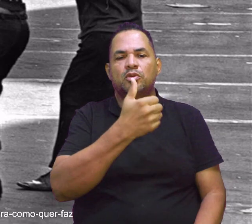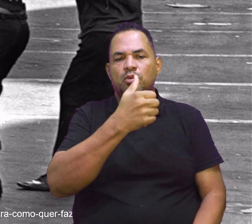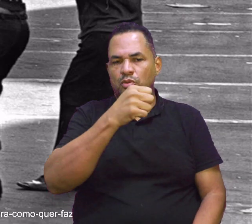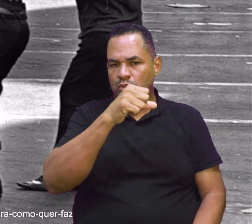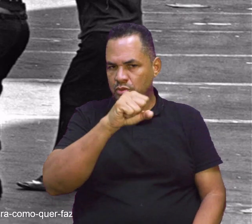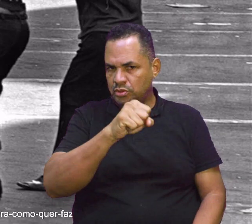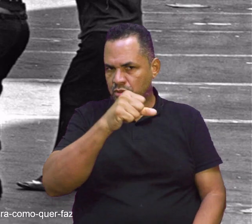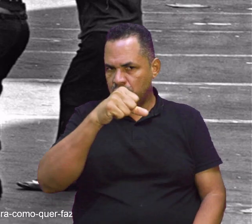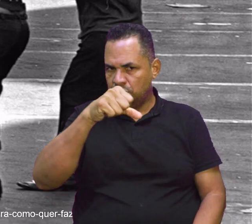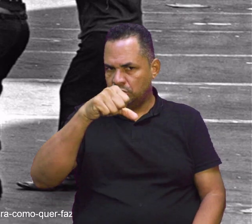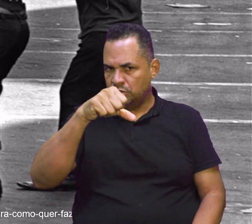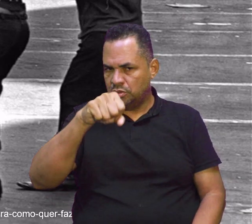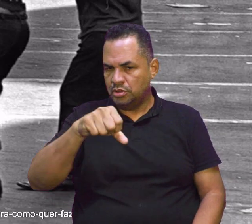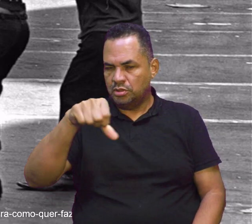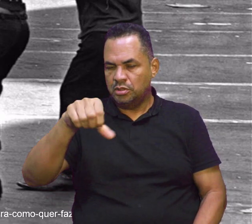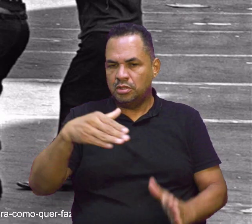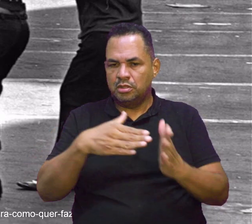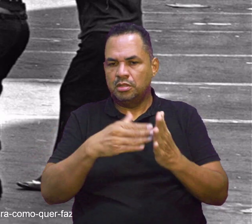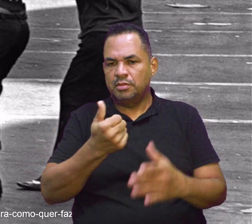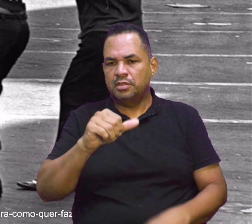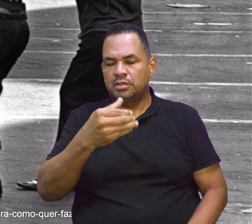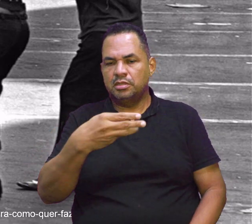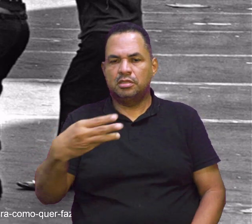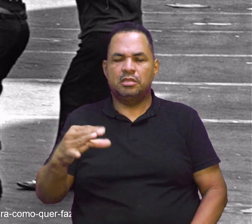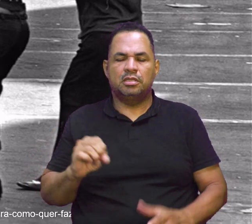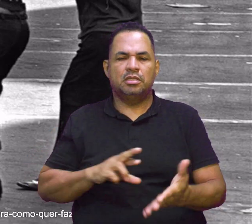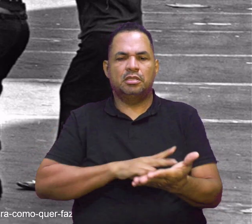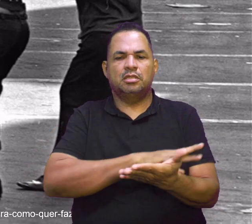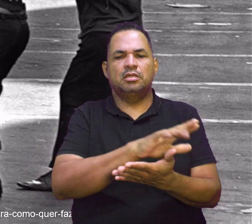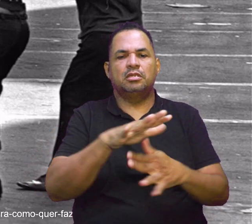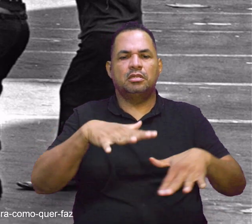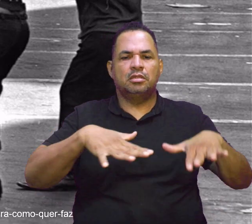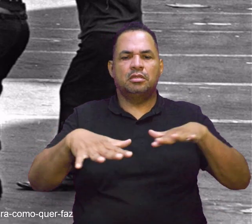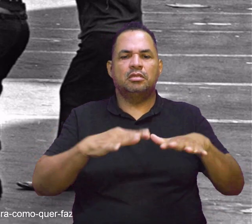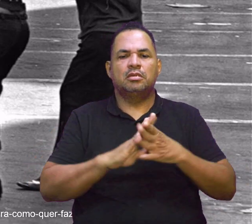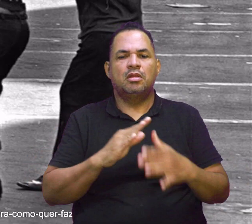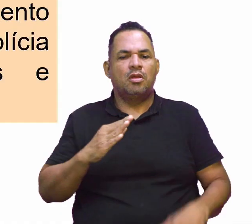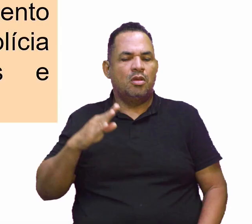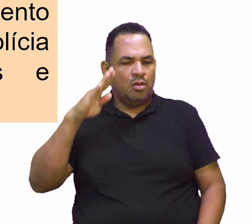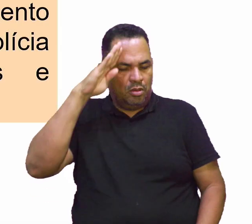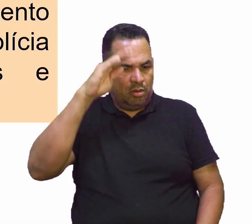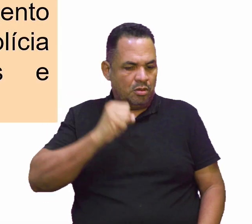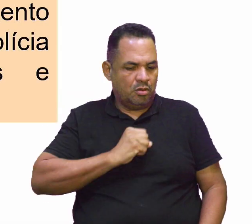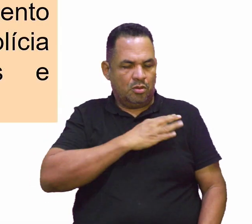vamos ter muitos movimentos do exército contra a população.